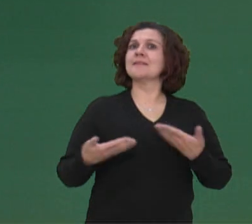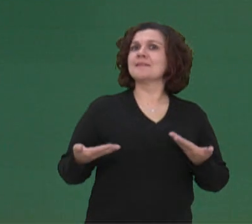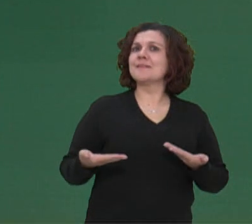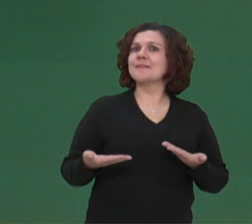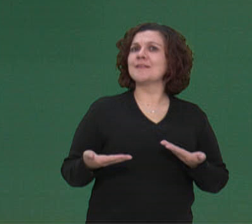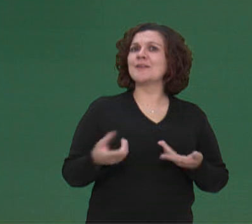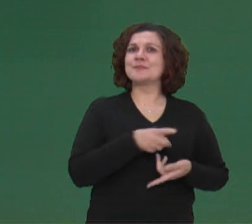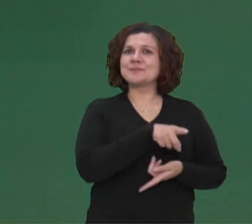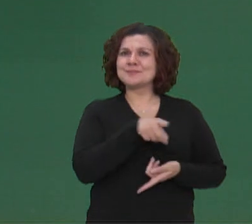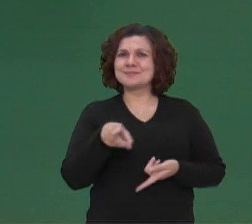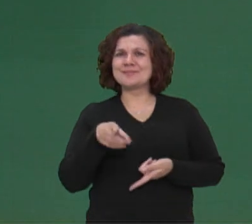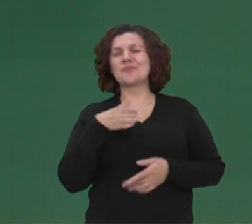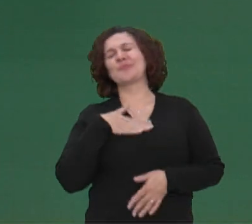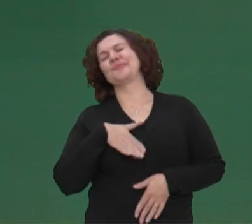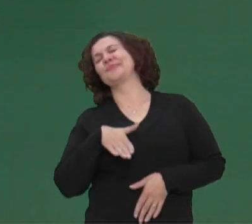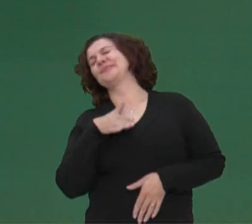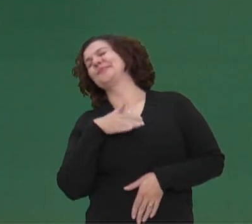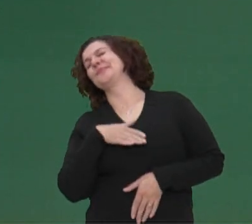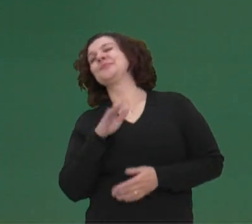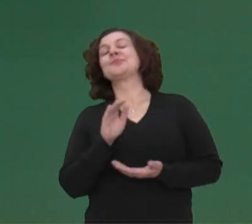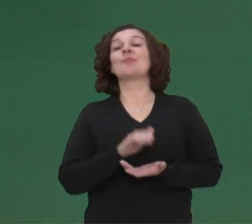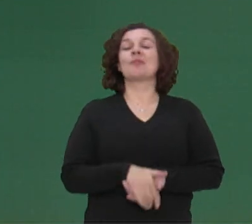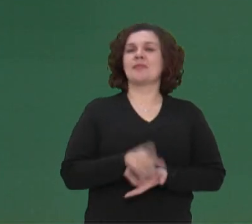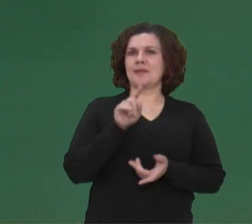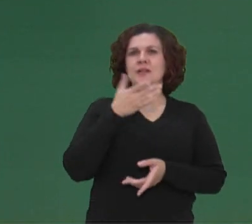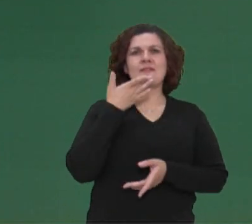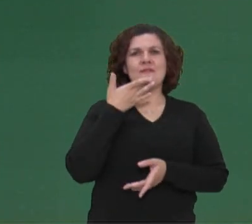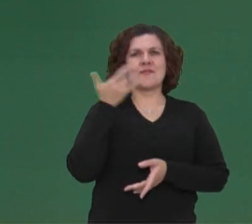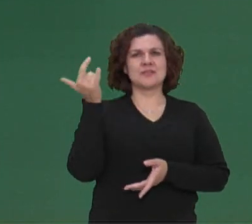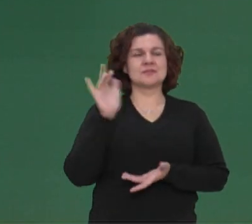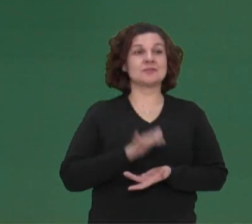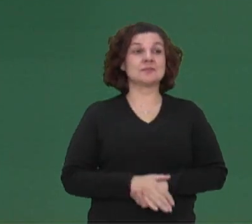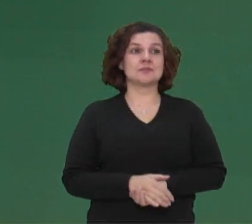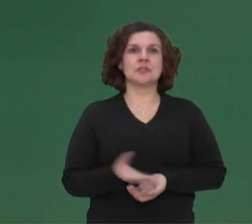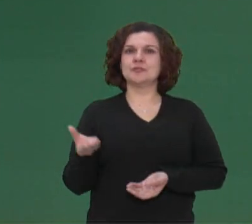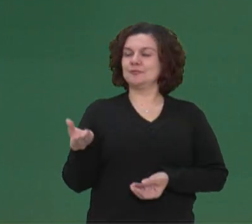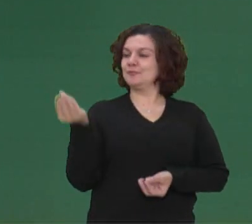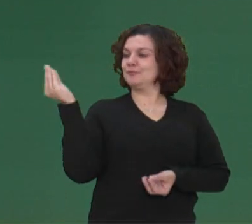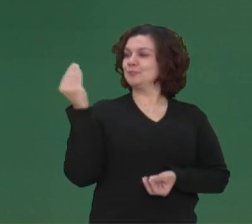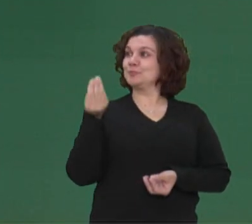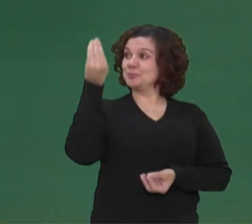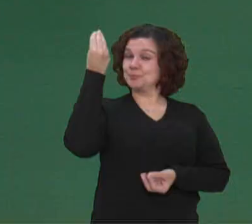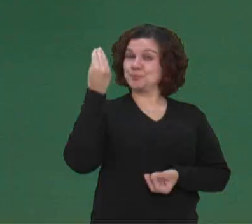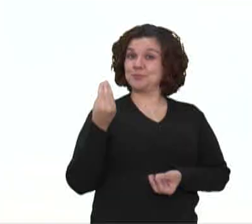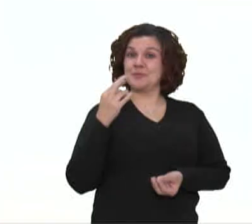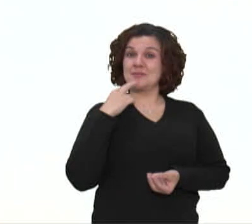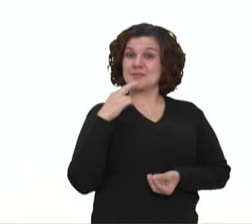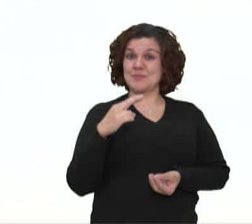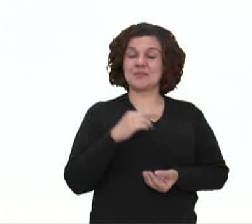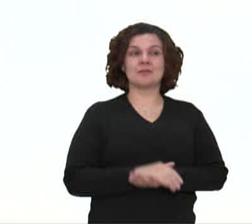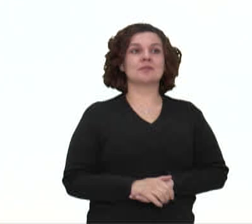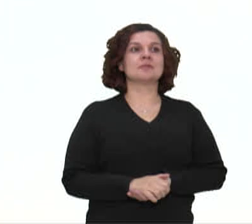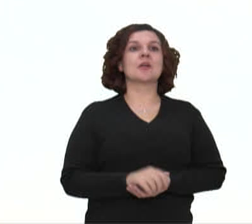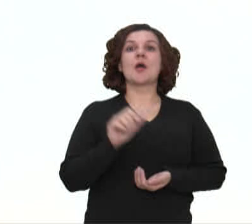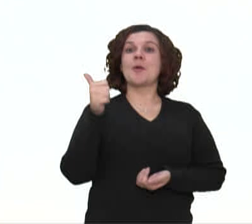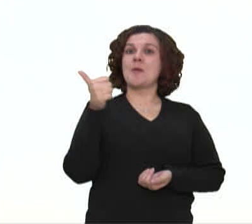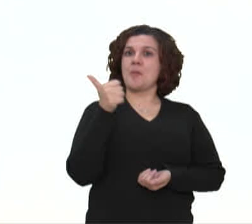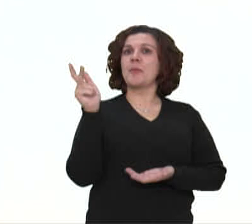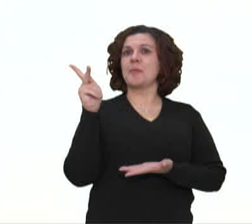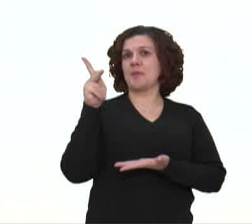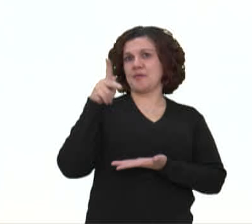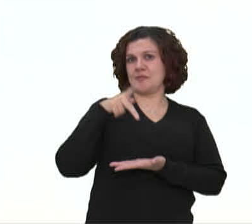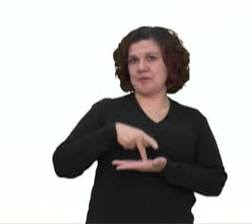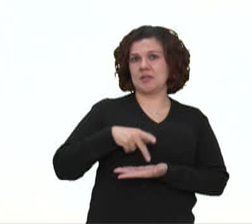E daí, moçada? Tranquilão, né? Essa ficou fácil. Vamos lá, já vamos colocar ali as respostas. A primeira é verdadeira.